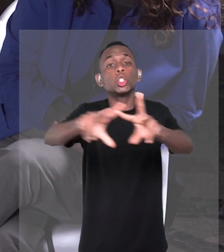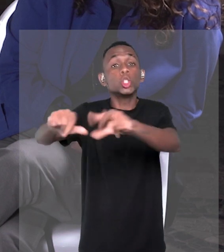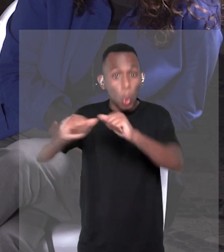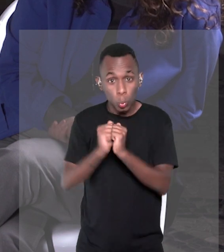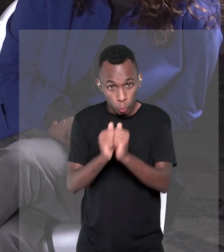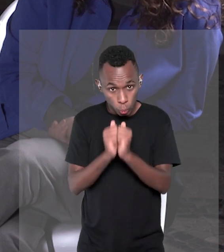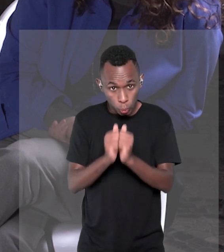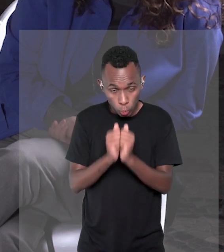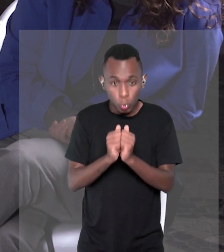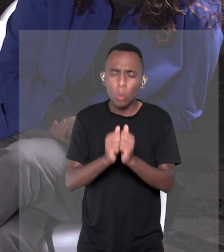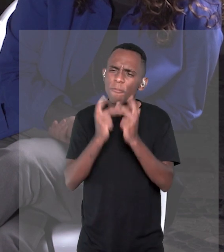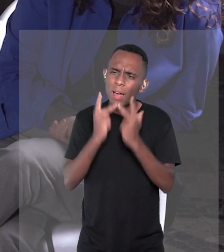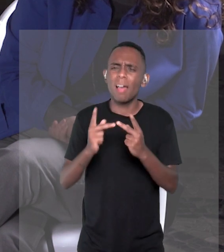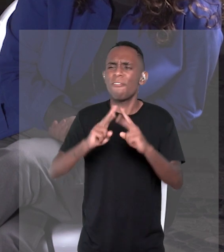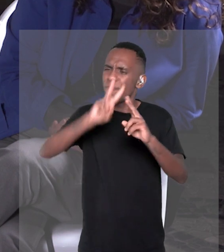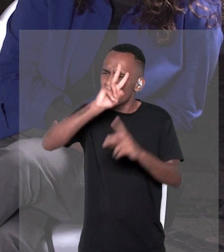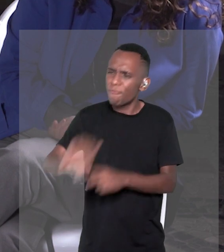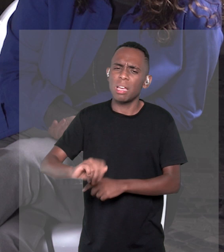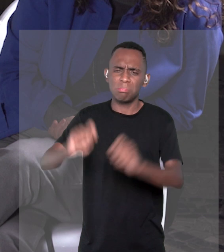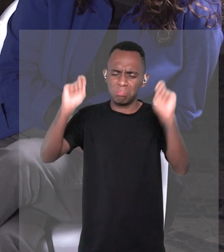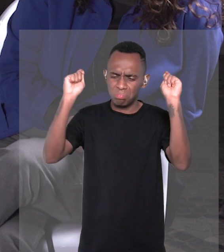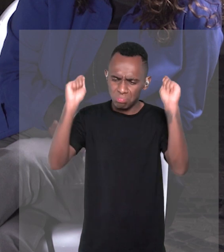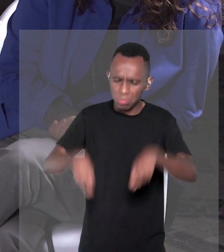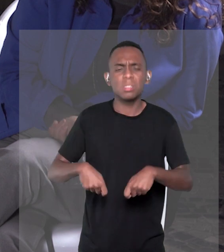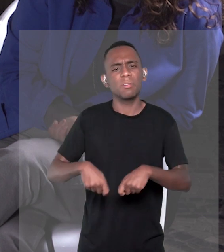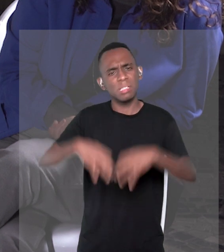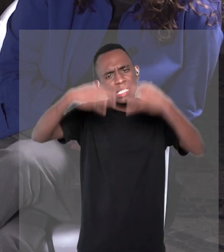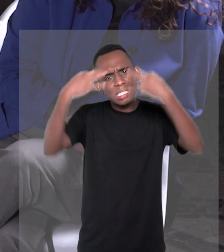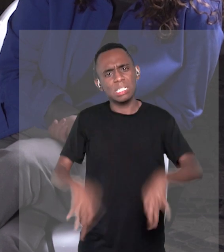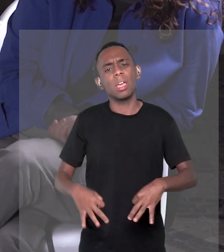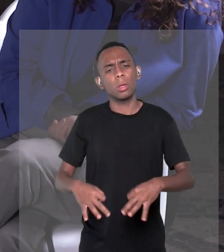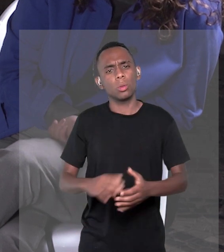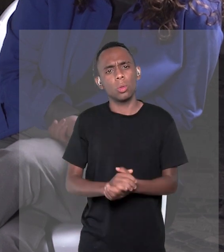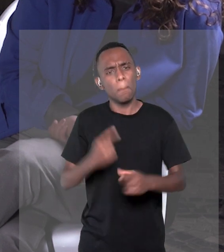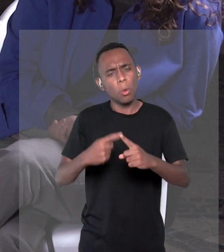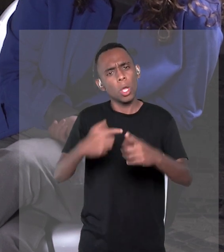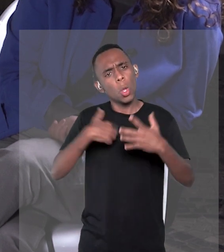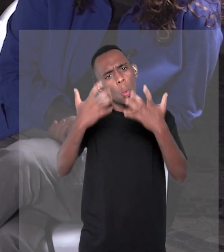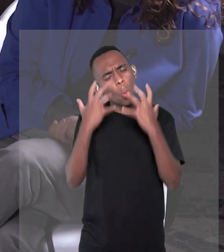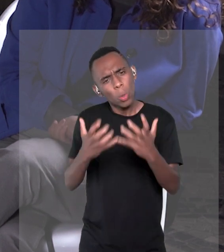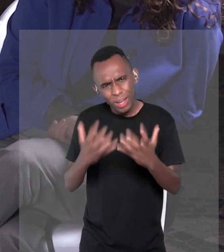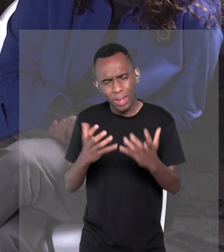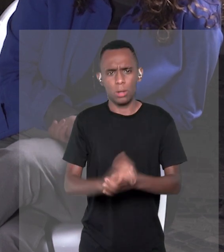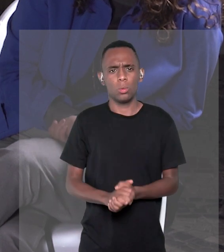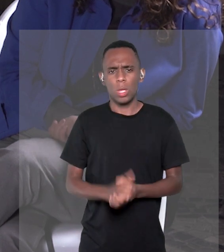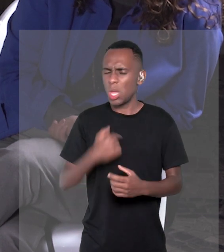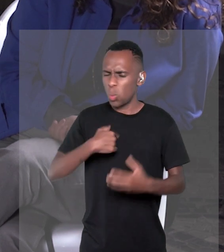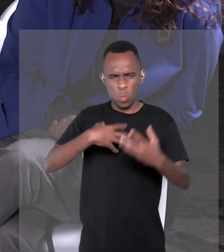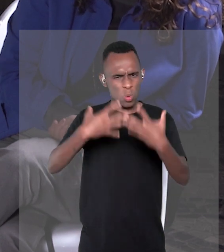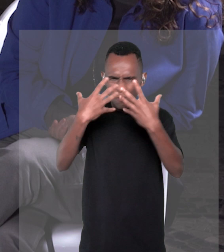sejam palavras de todos que estão aqui, que disserem vai dar certo, porque eu quero e eu não